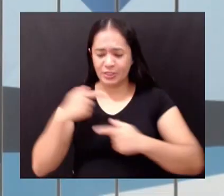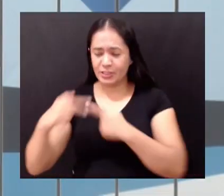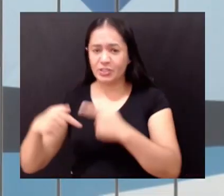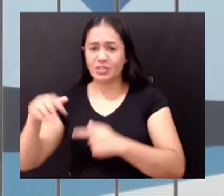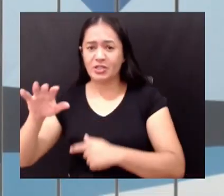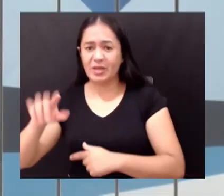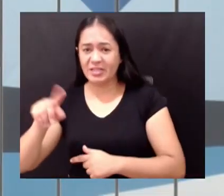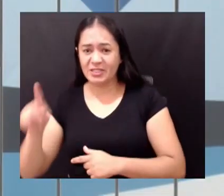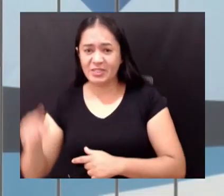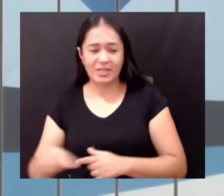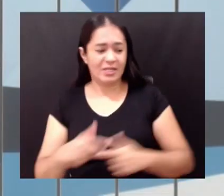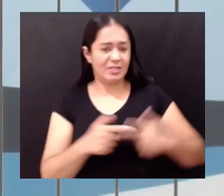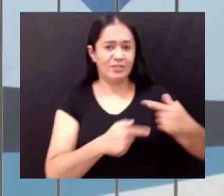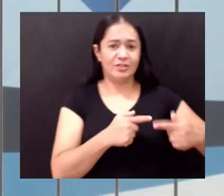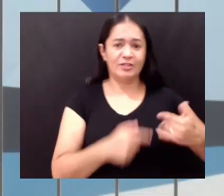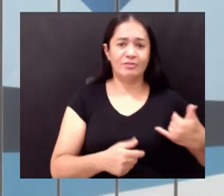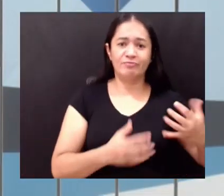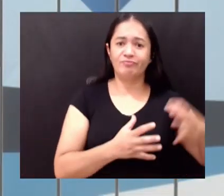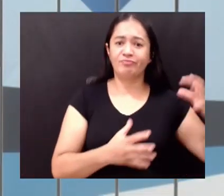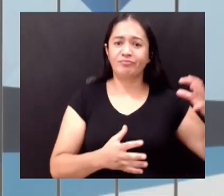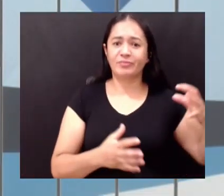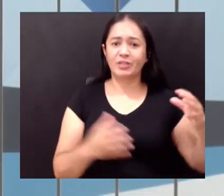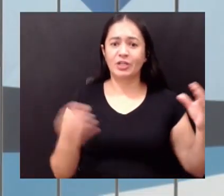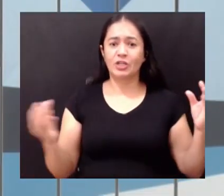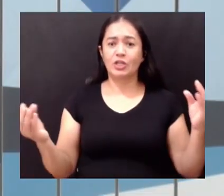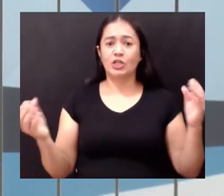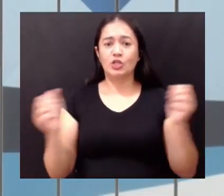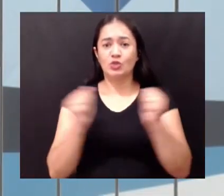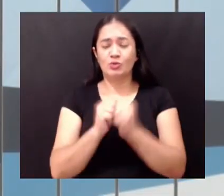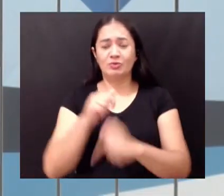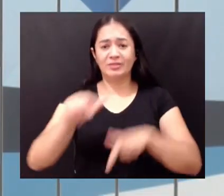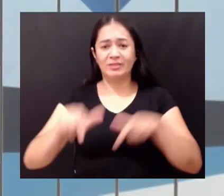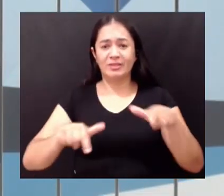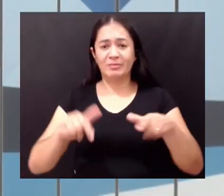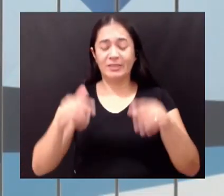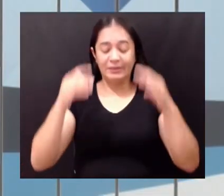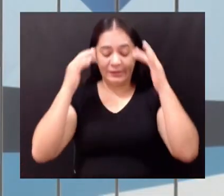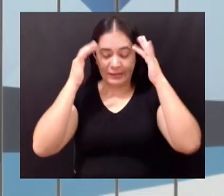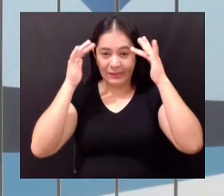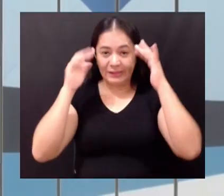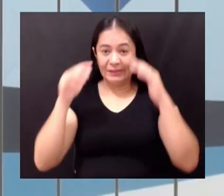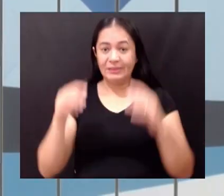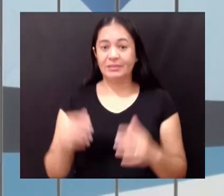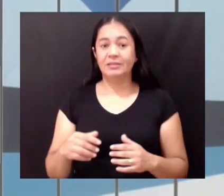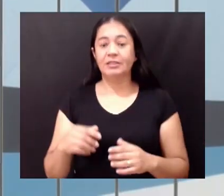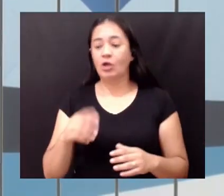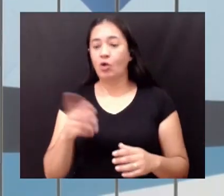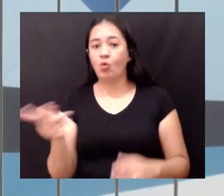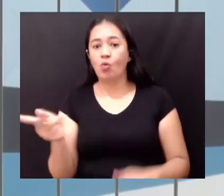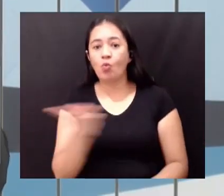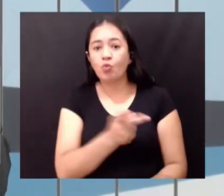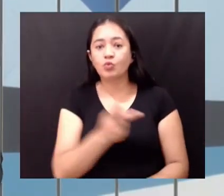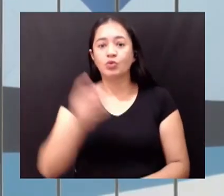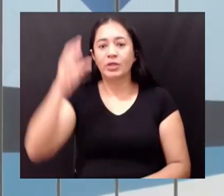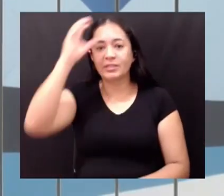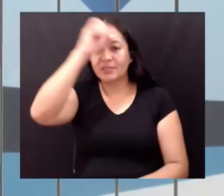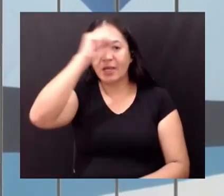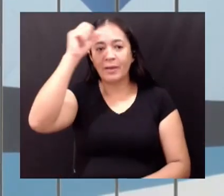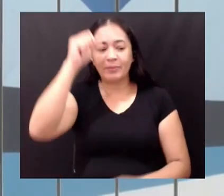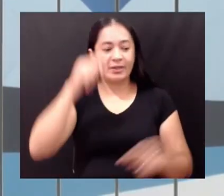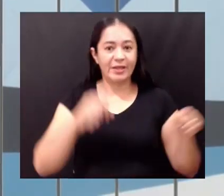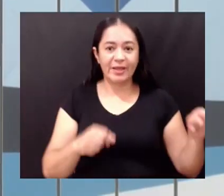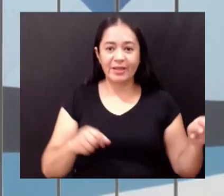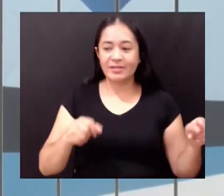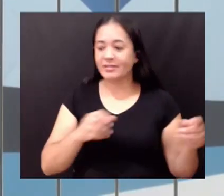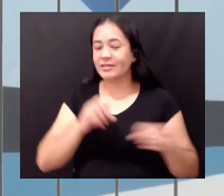coisa interessante de observar. E eles vêm aprendendo entre si, né? Então, os colaboradores mais velhos estão ensinando essa turma mais